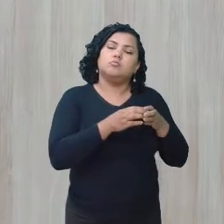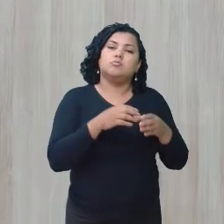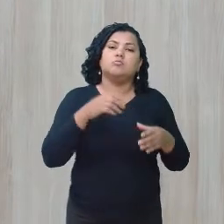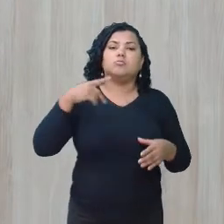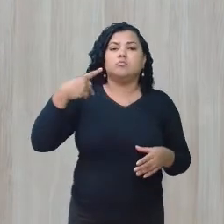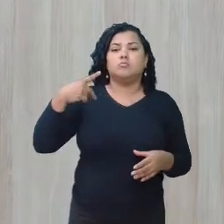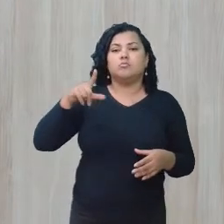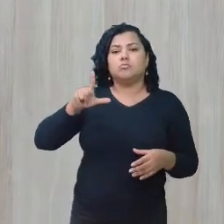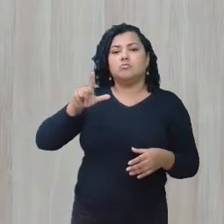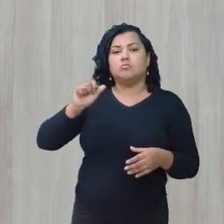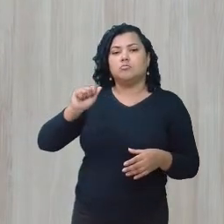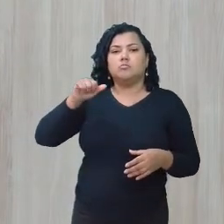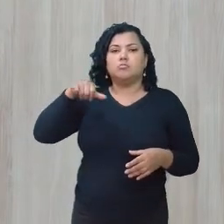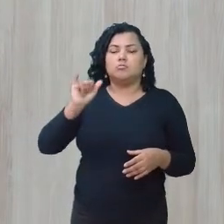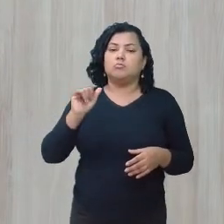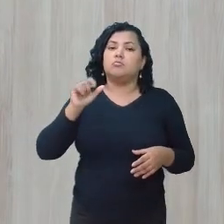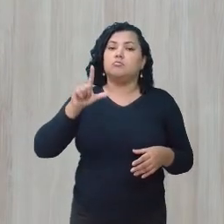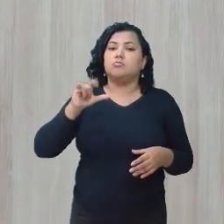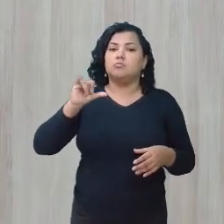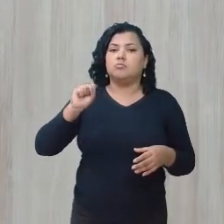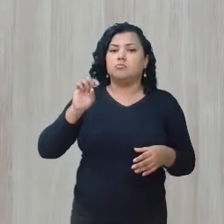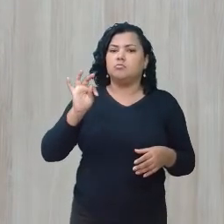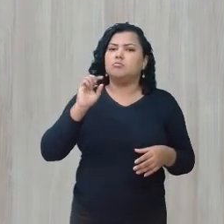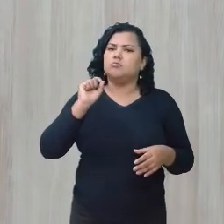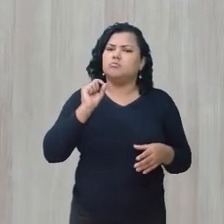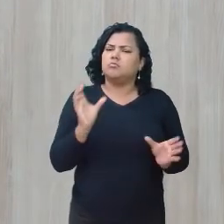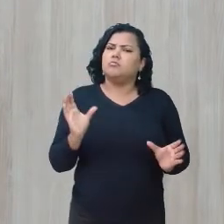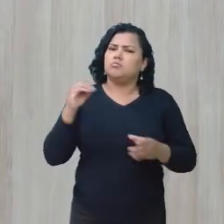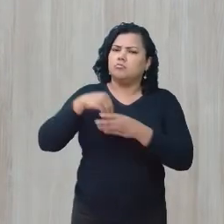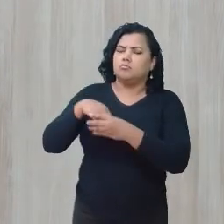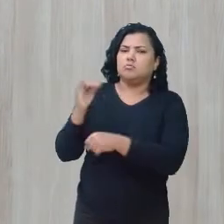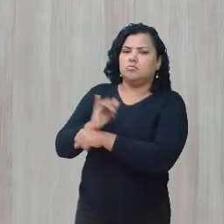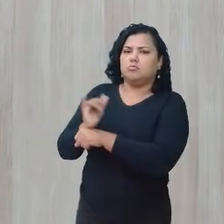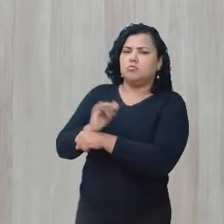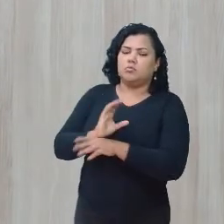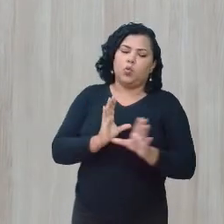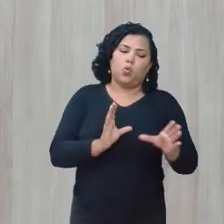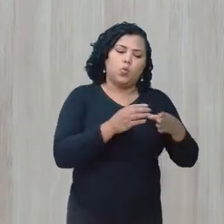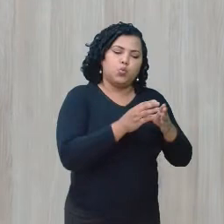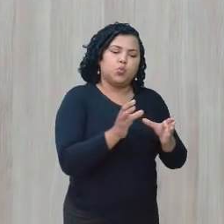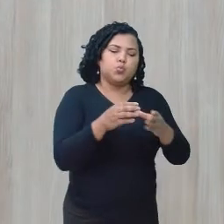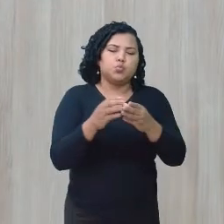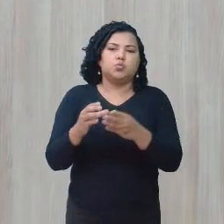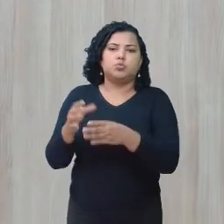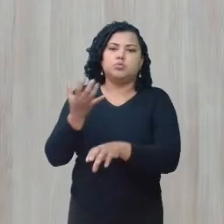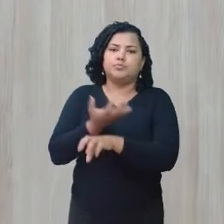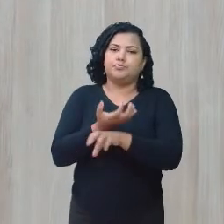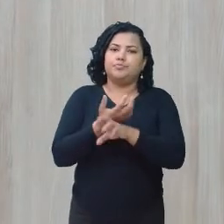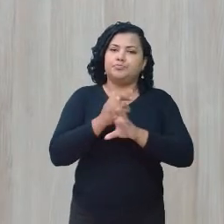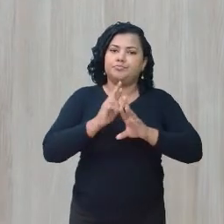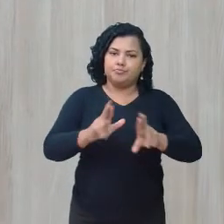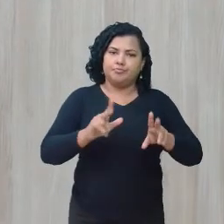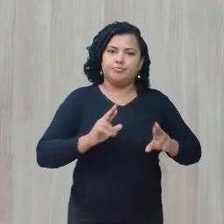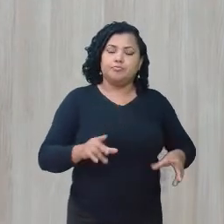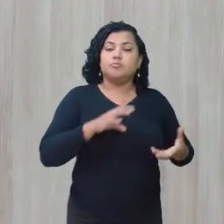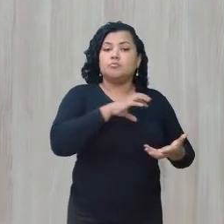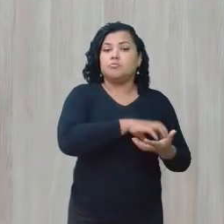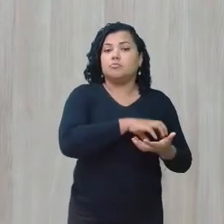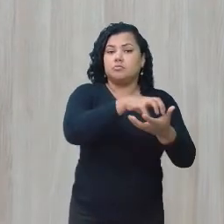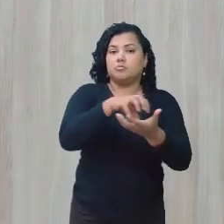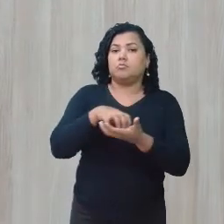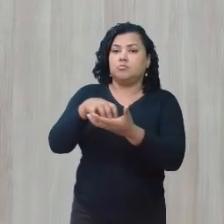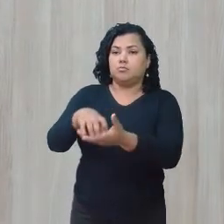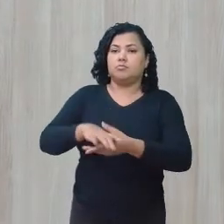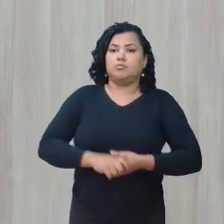aulas lá no nosso canal no YouTube, tá certo? Se inscreve lá e entre em contato conosco. Os símbolos de comentário